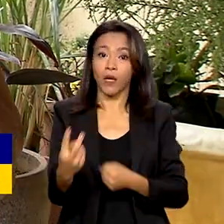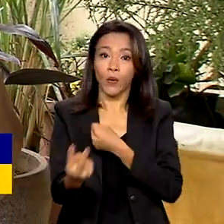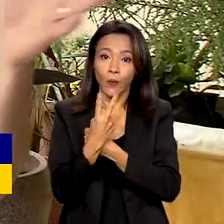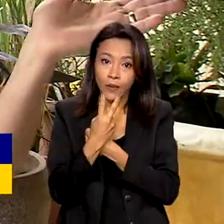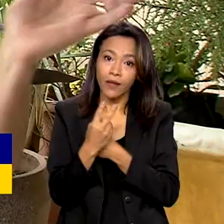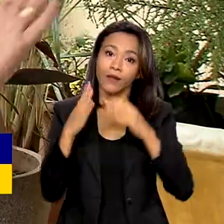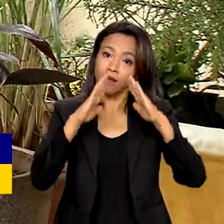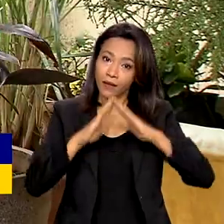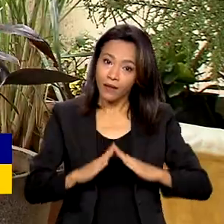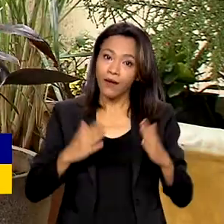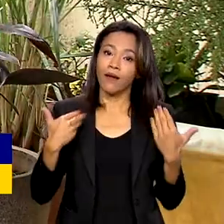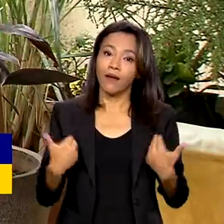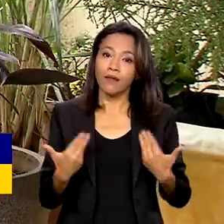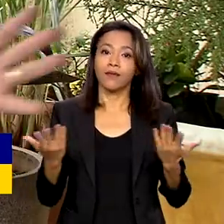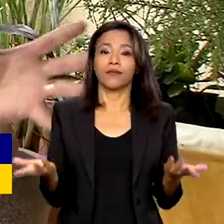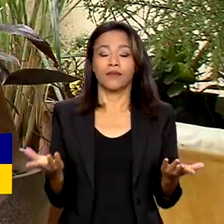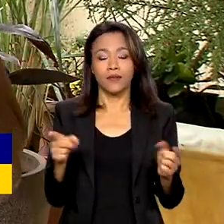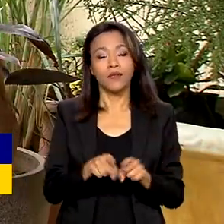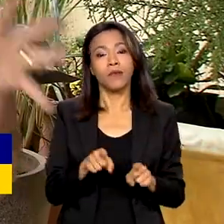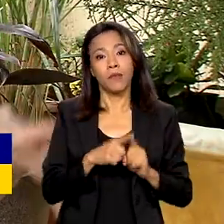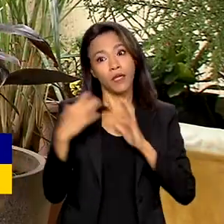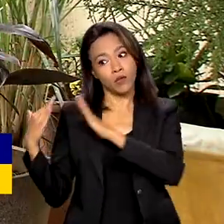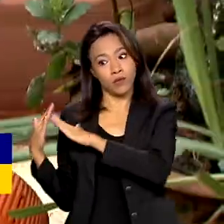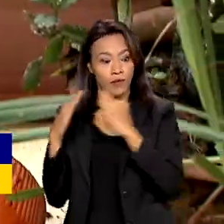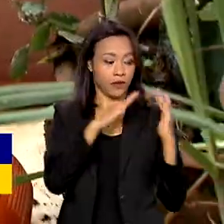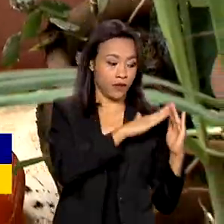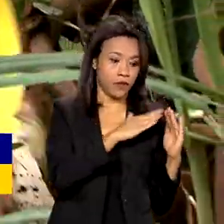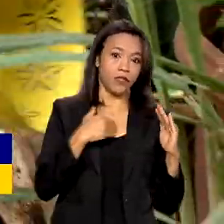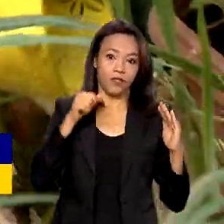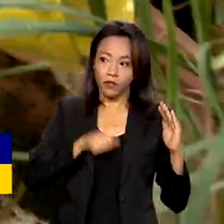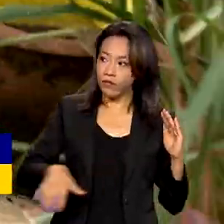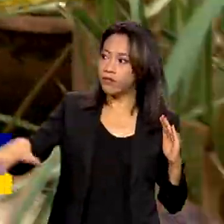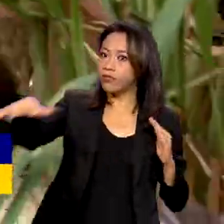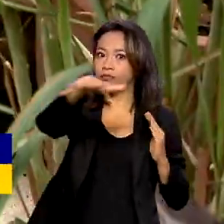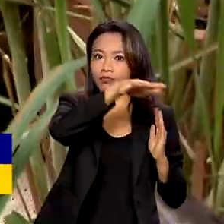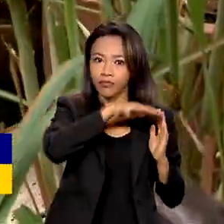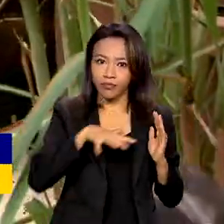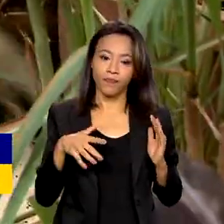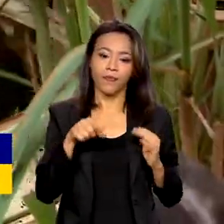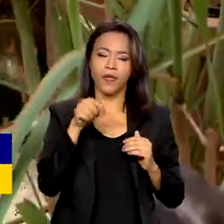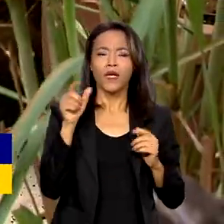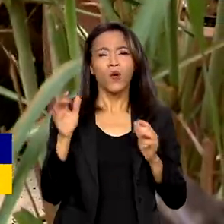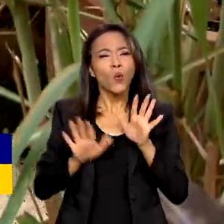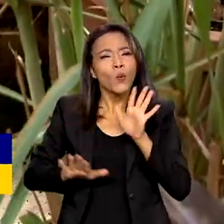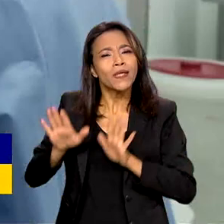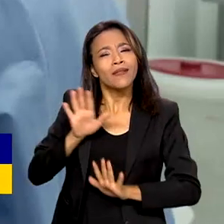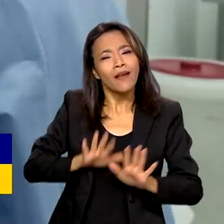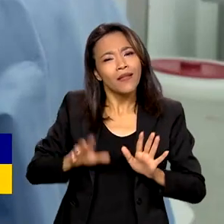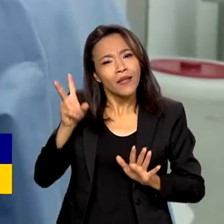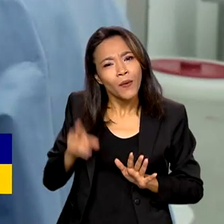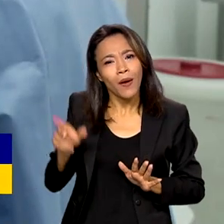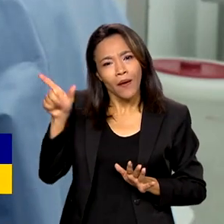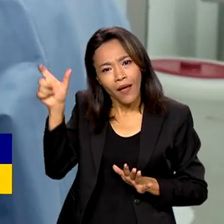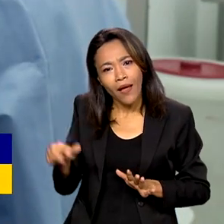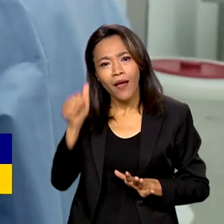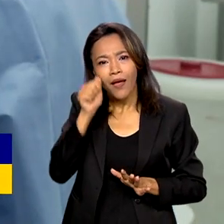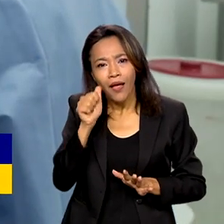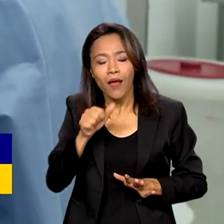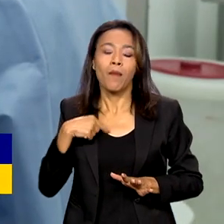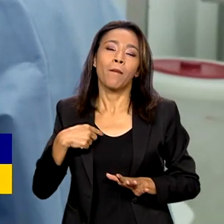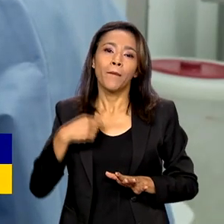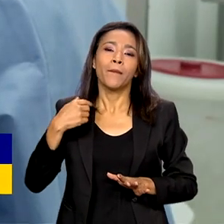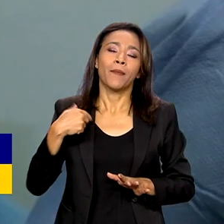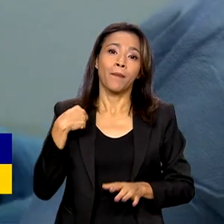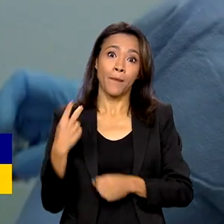que se expande também para os vizinhos para todo bairro cuidados como da Keila contribui para proteção de